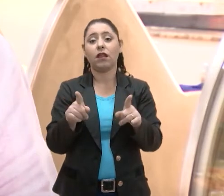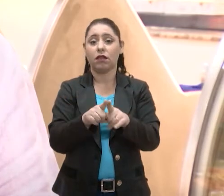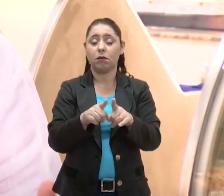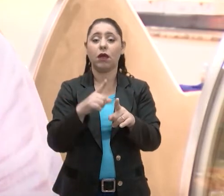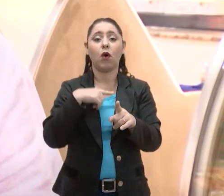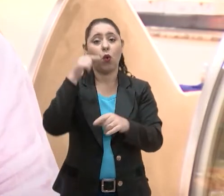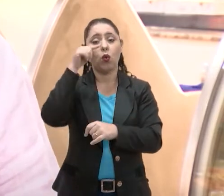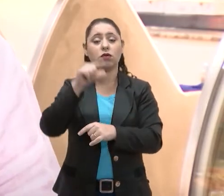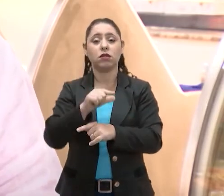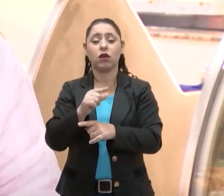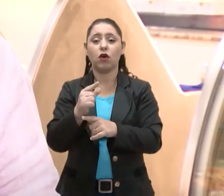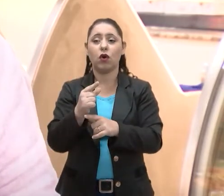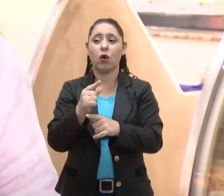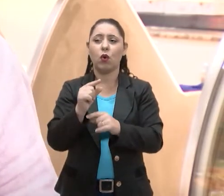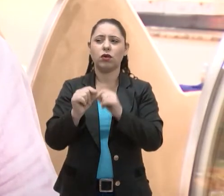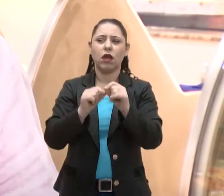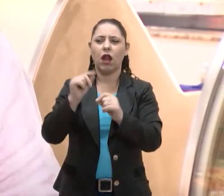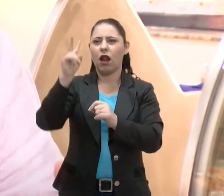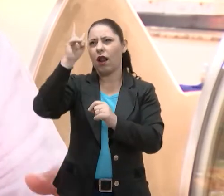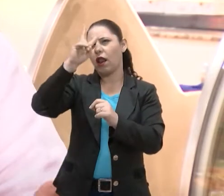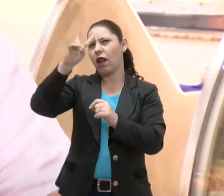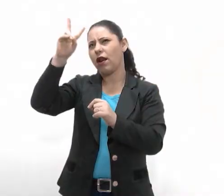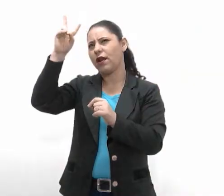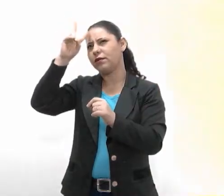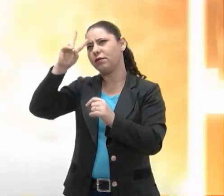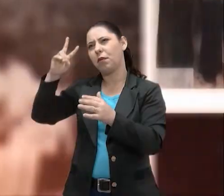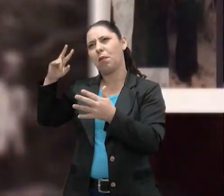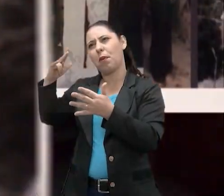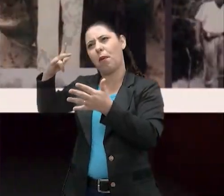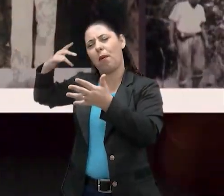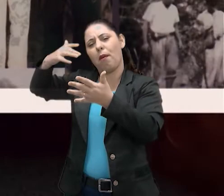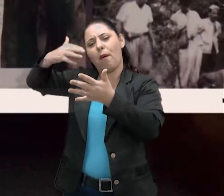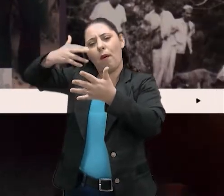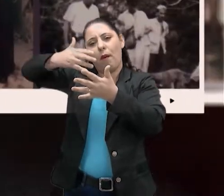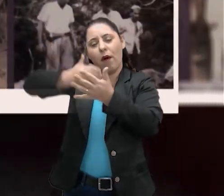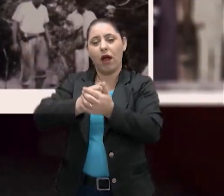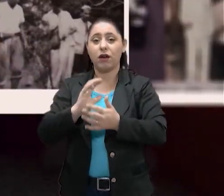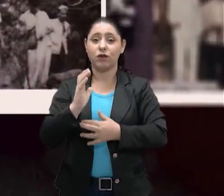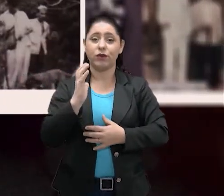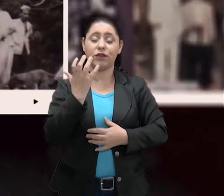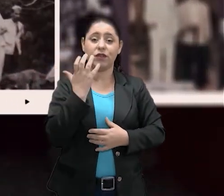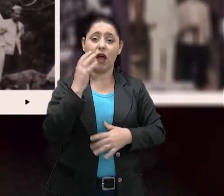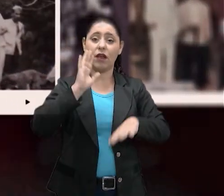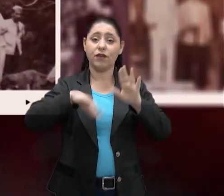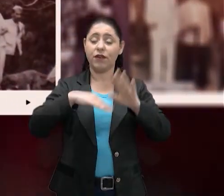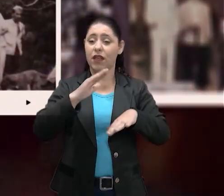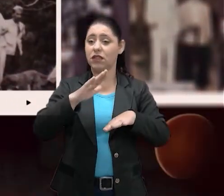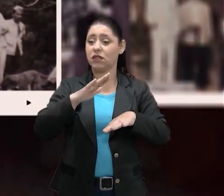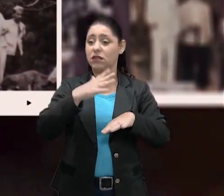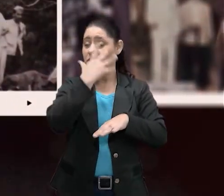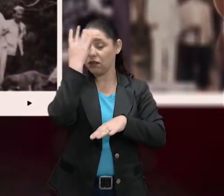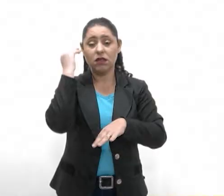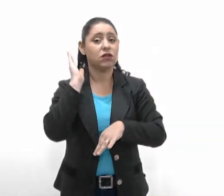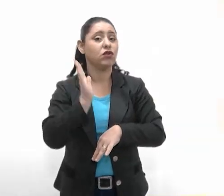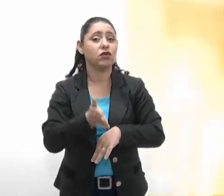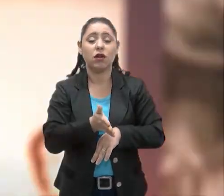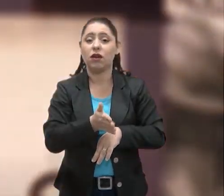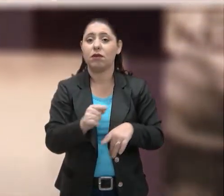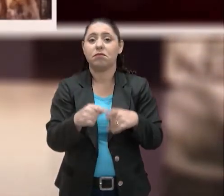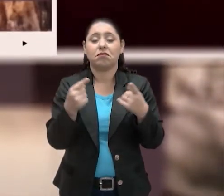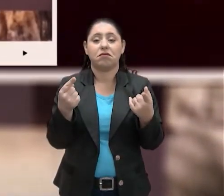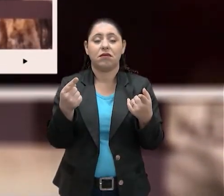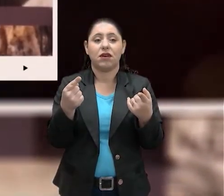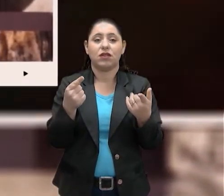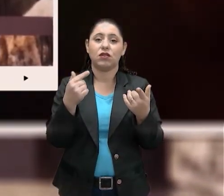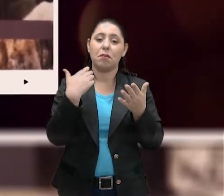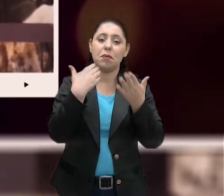E através disso conseguiu resgatar, a gente conseguiu buscar histórias que aconteceram com a gente, que às vezes a gente já nem lembrava mais,